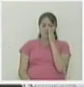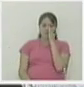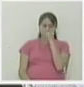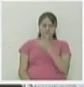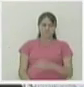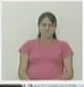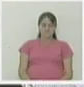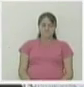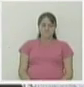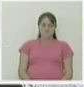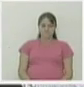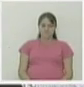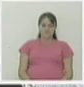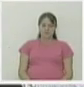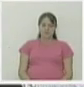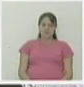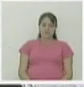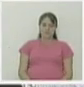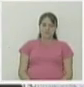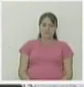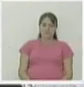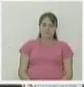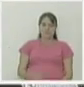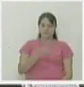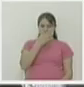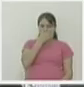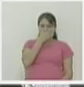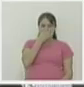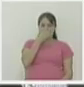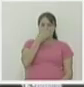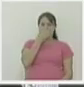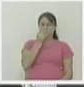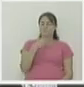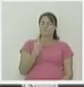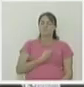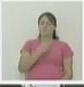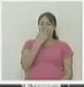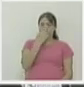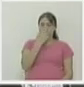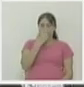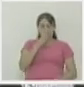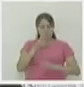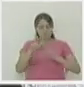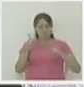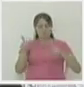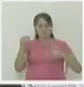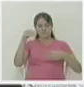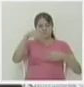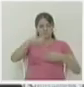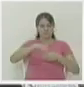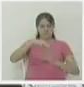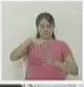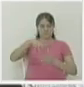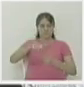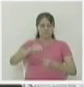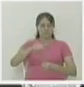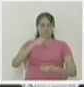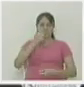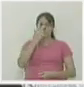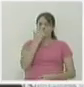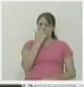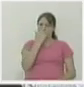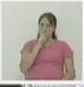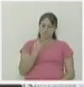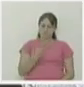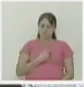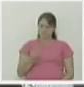Nós parecemos extraterrestres no meio desse mundo. Parecemos criaturas estranhas,